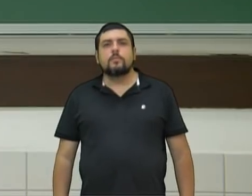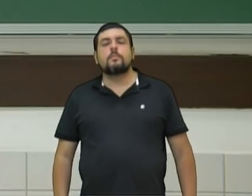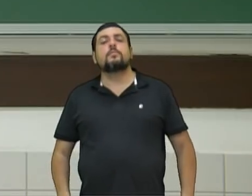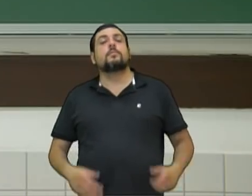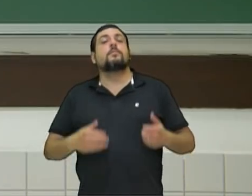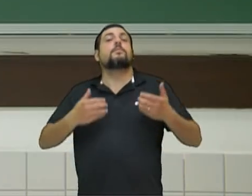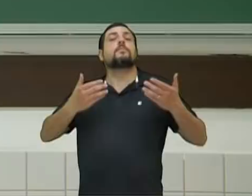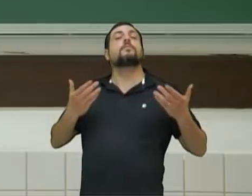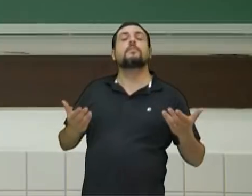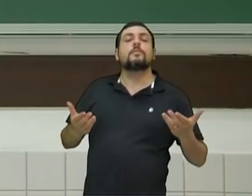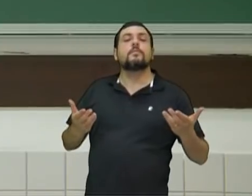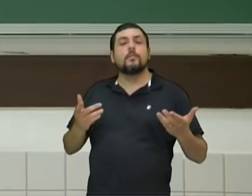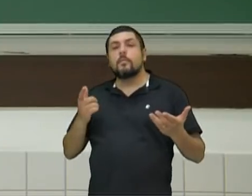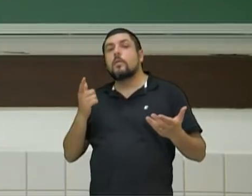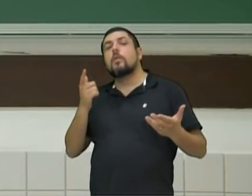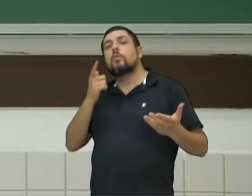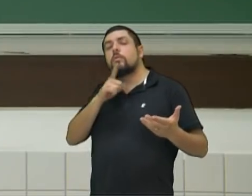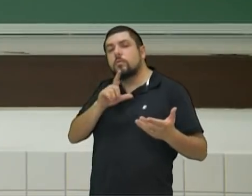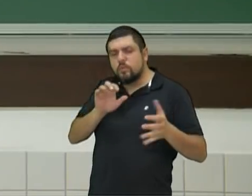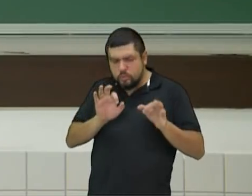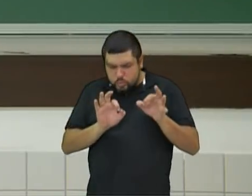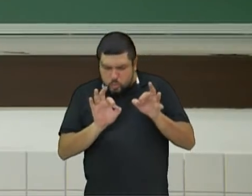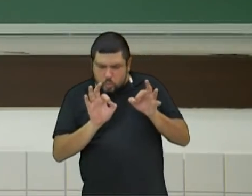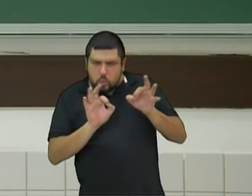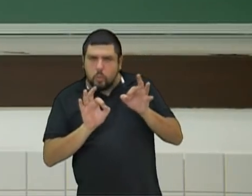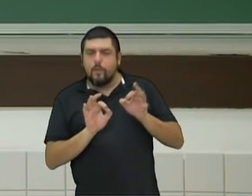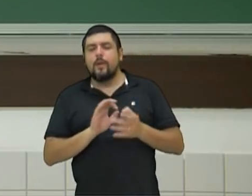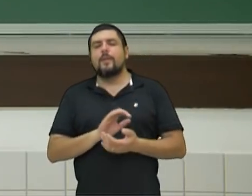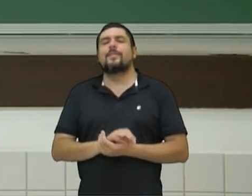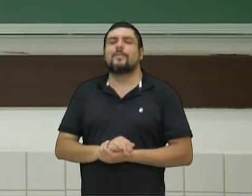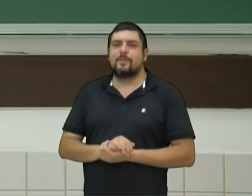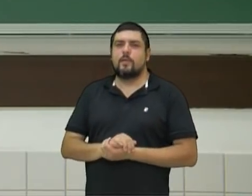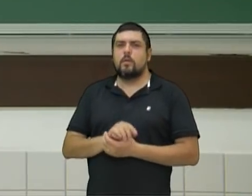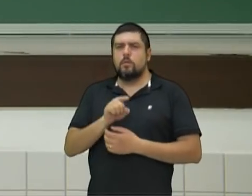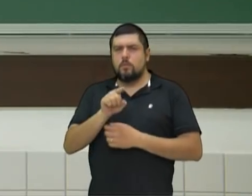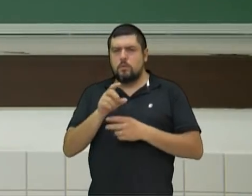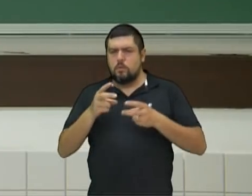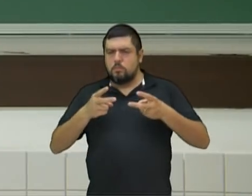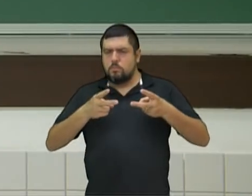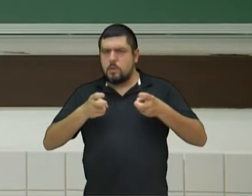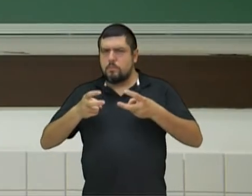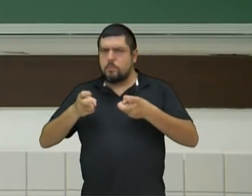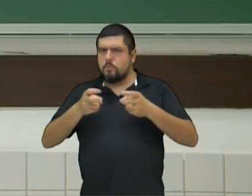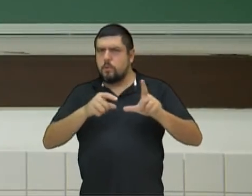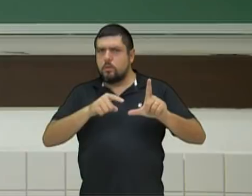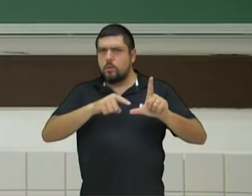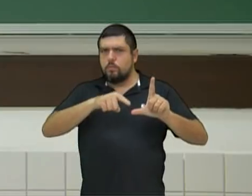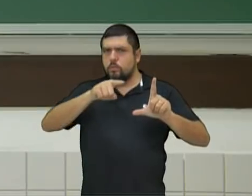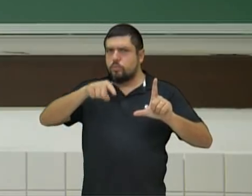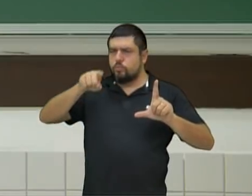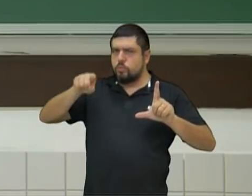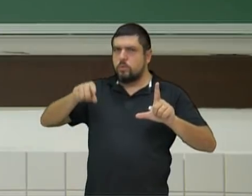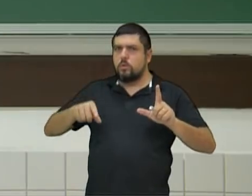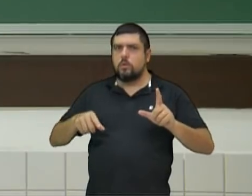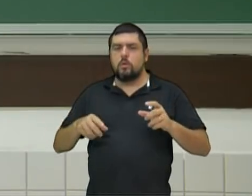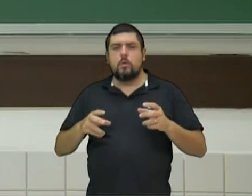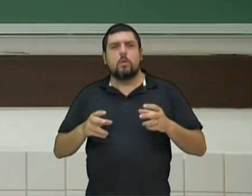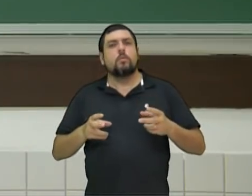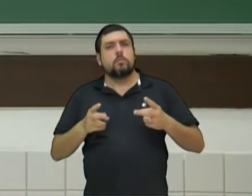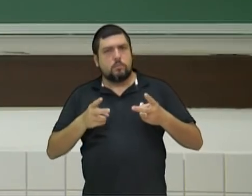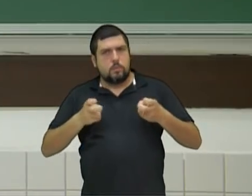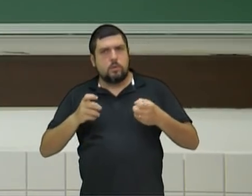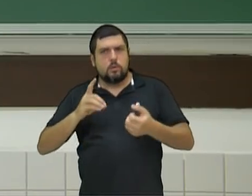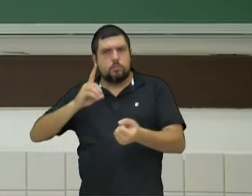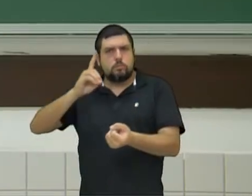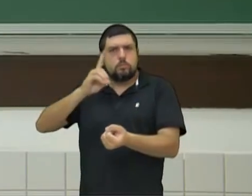E aí, pessoal, conseguiram? O que vocês refletiram sobre esse gráfico? Percebam que o caso da dengue, ele está sendo